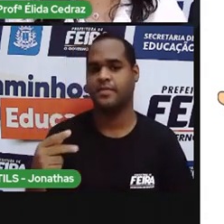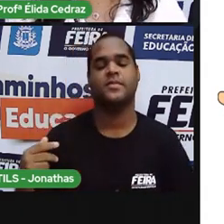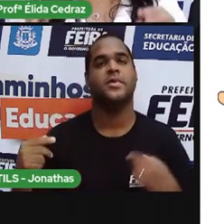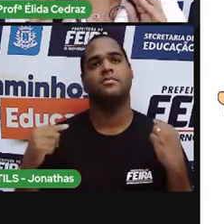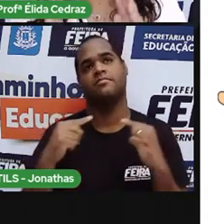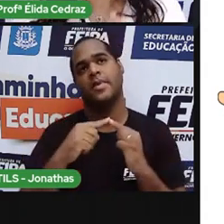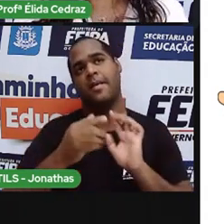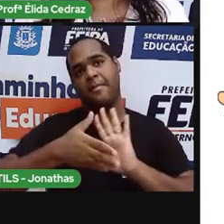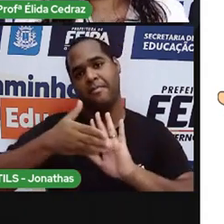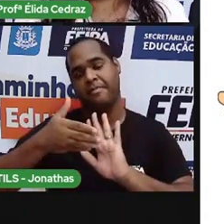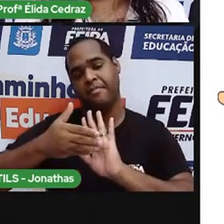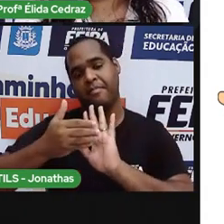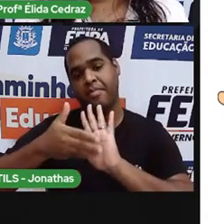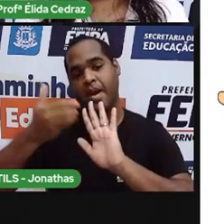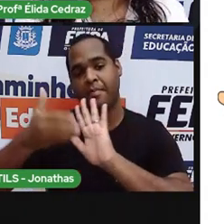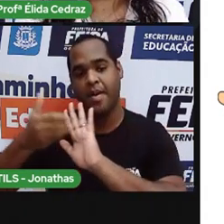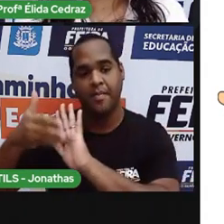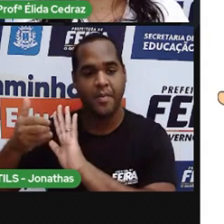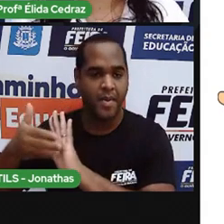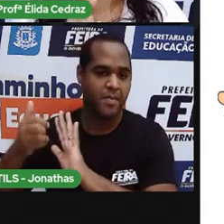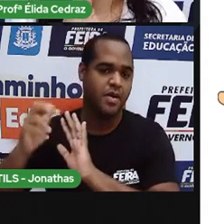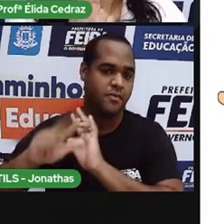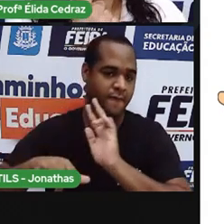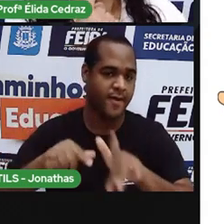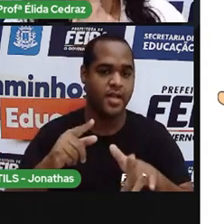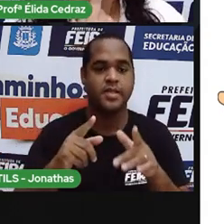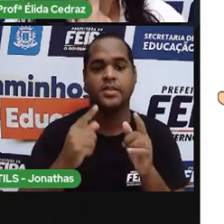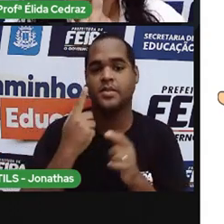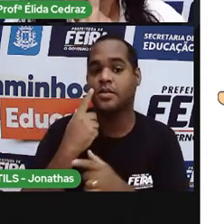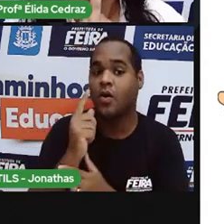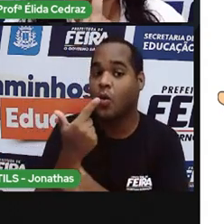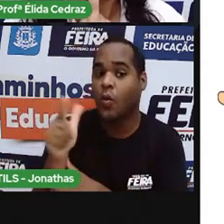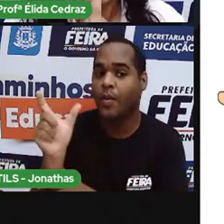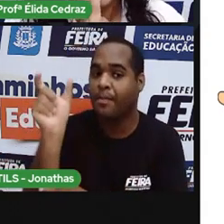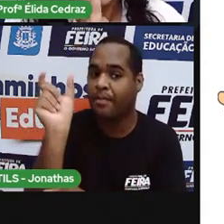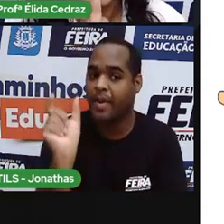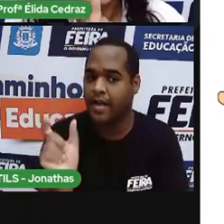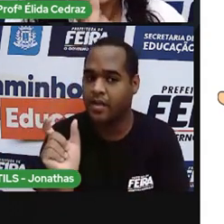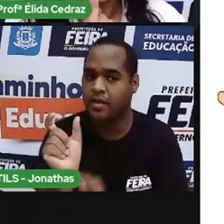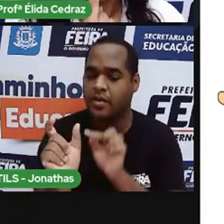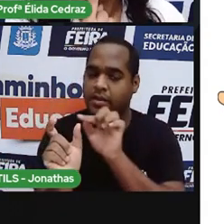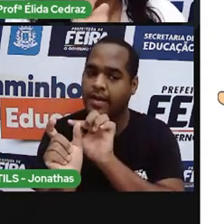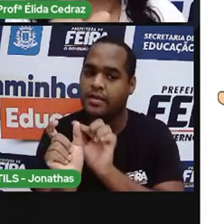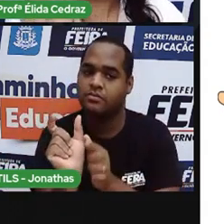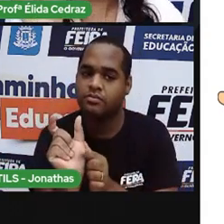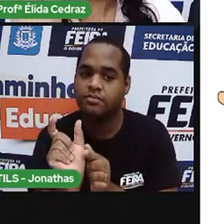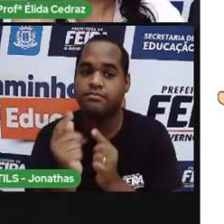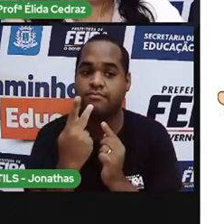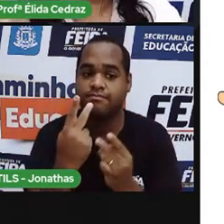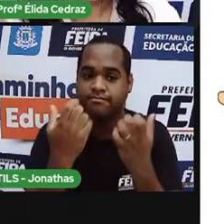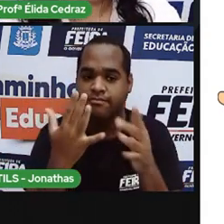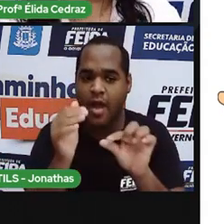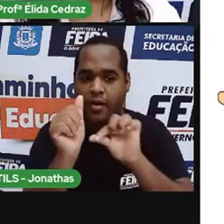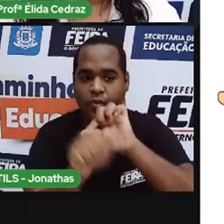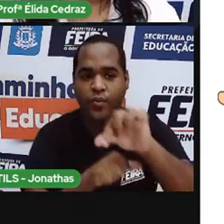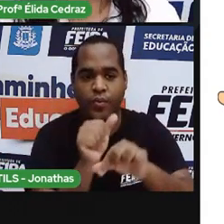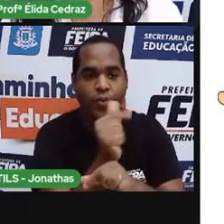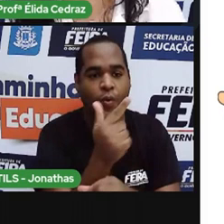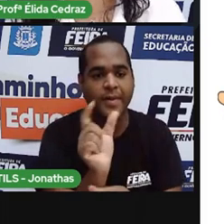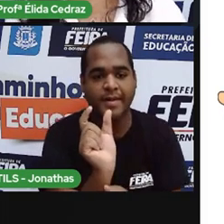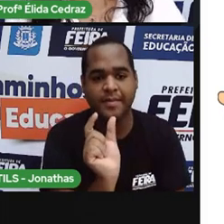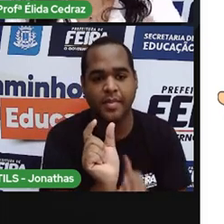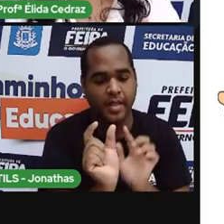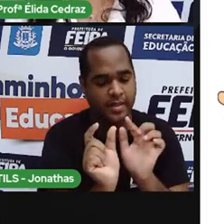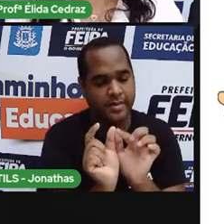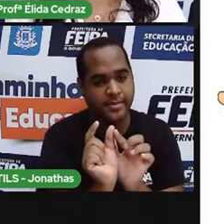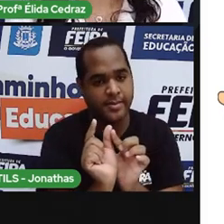separar. Você pega uma palavra e de acordo com o que você fala, você separa em